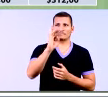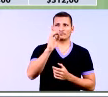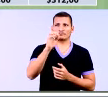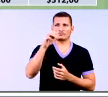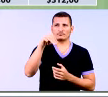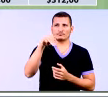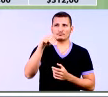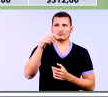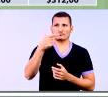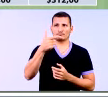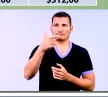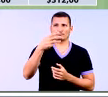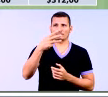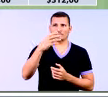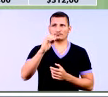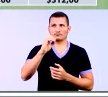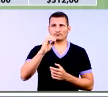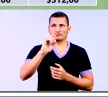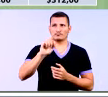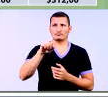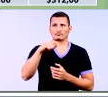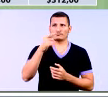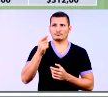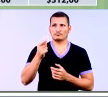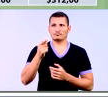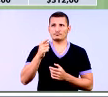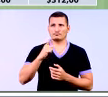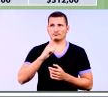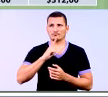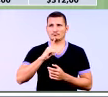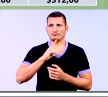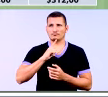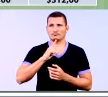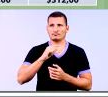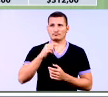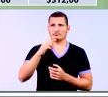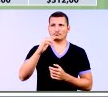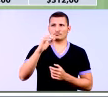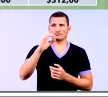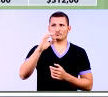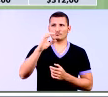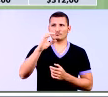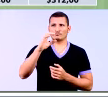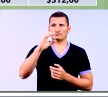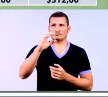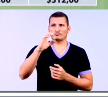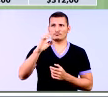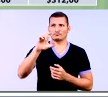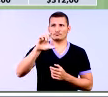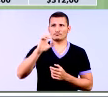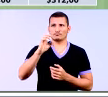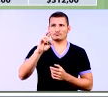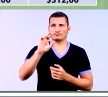230. Depois eu tenho outro processador também, o modelo que é Celeron